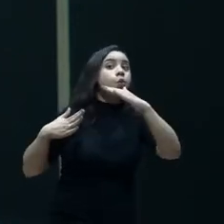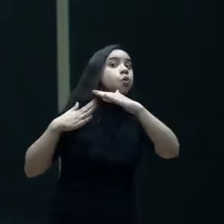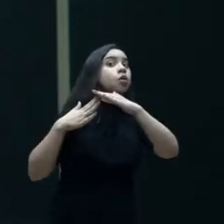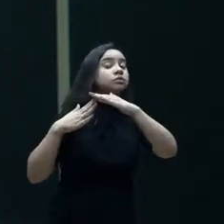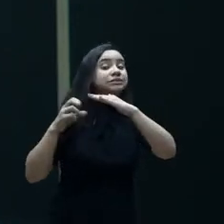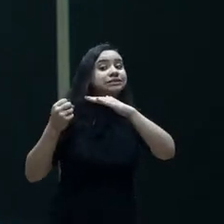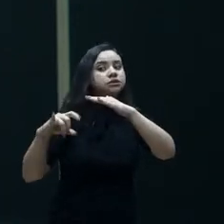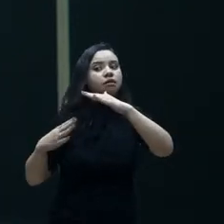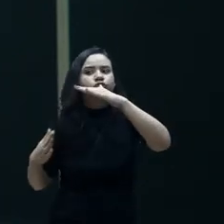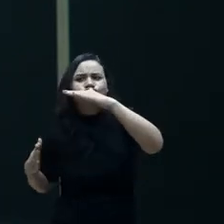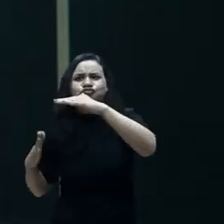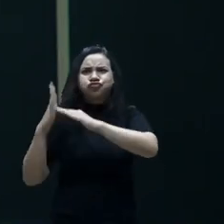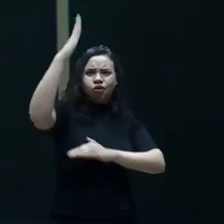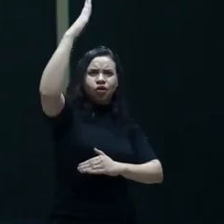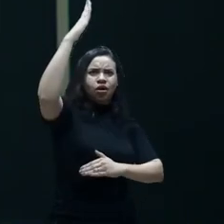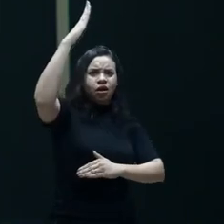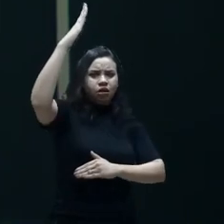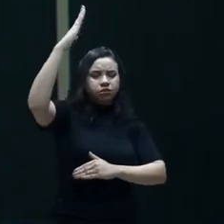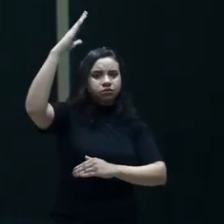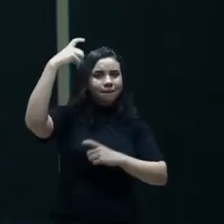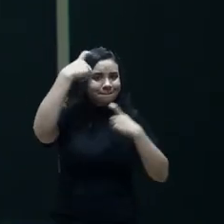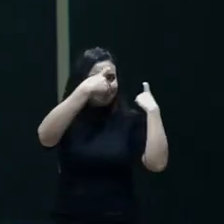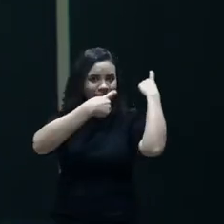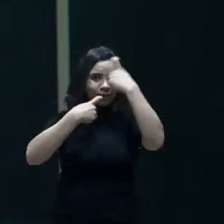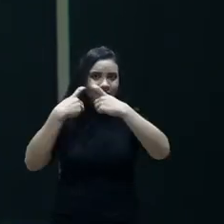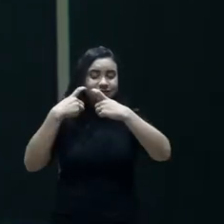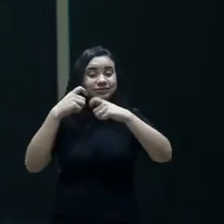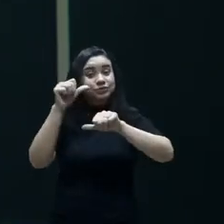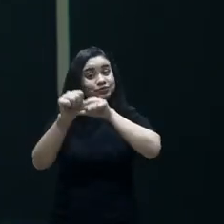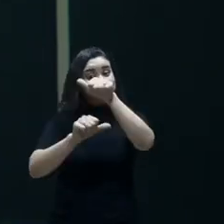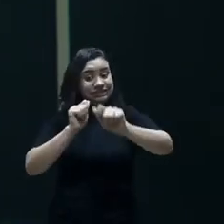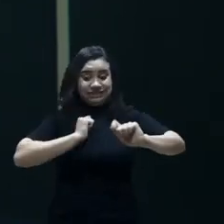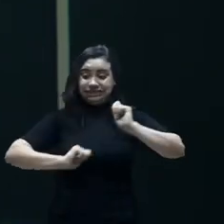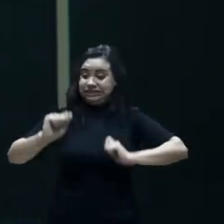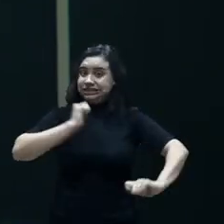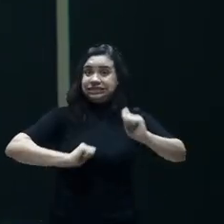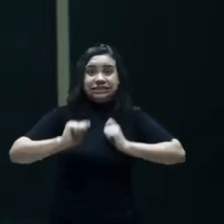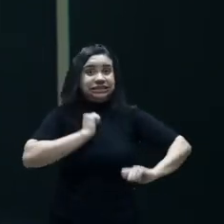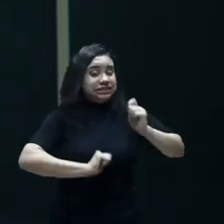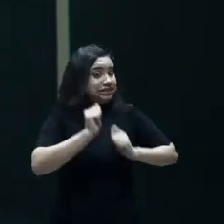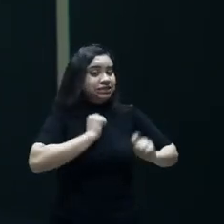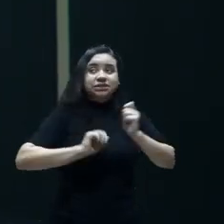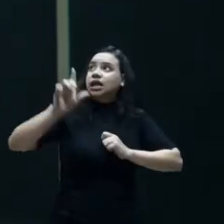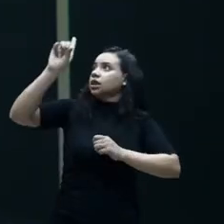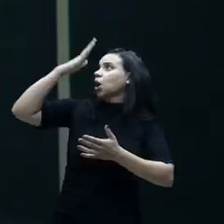passa um limite, ela se torna uma ansiedade. E quem é ansioso não confia em Deus.